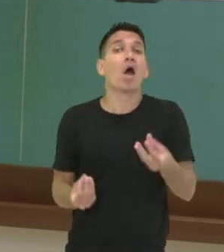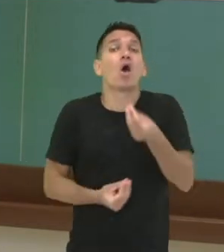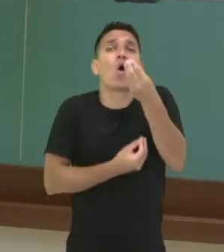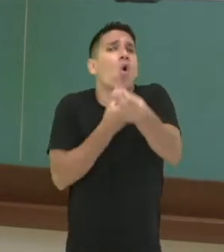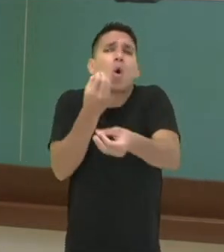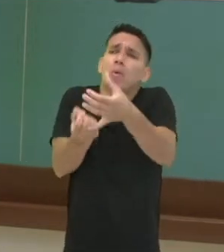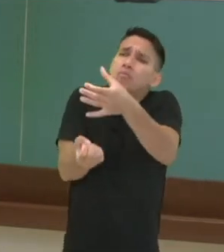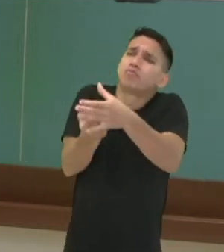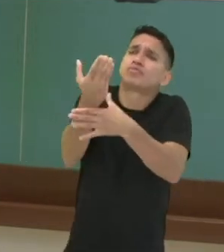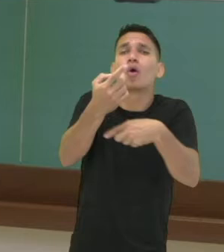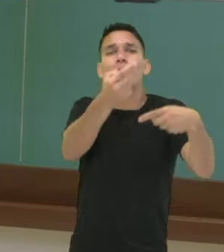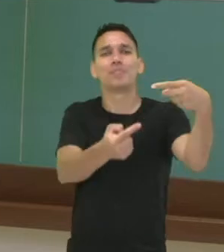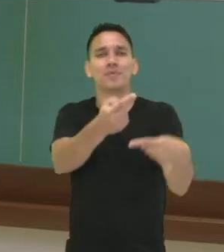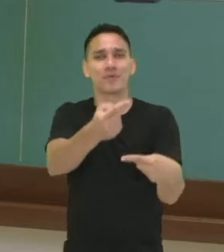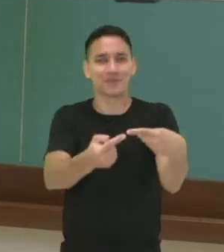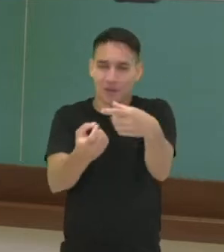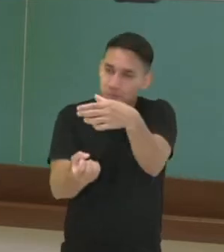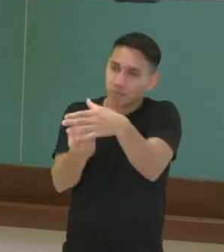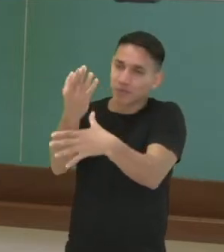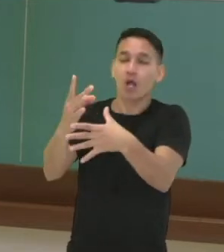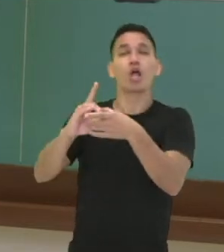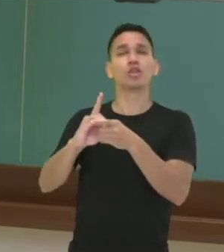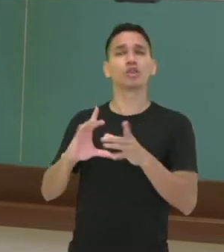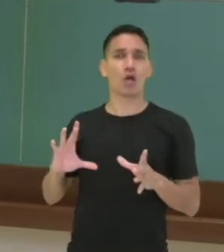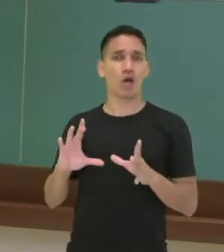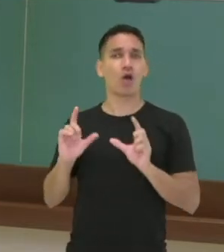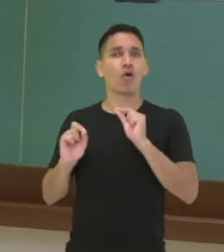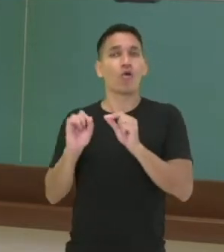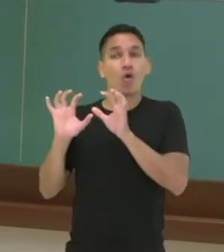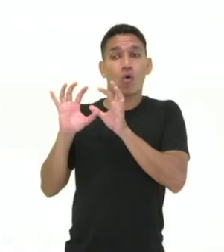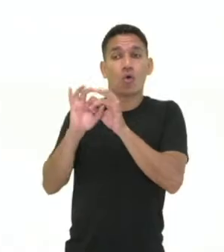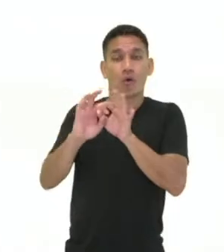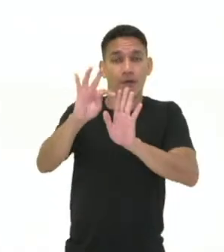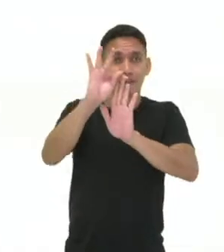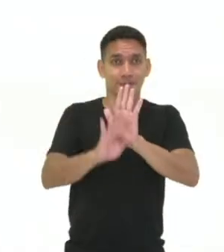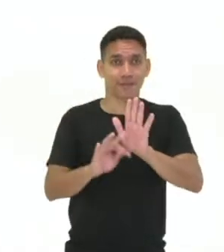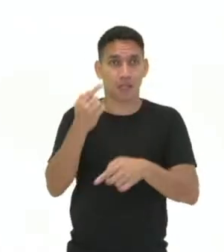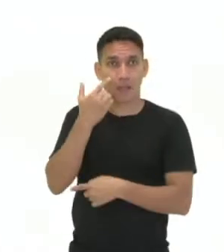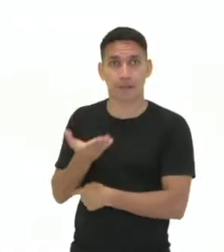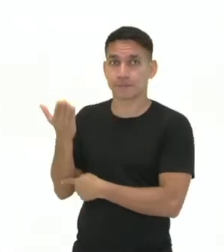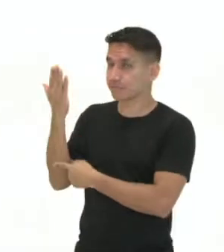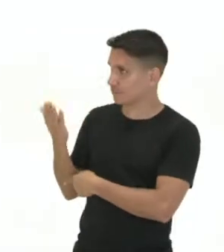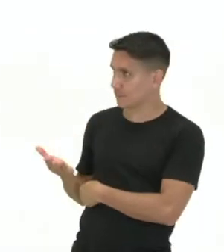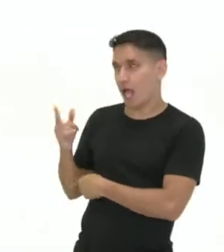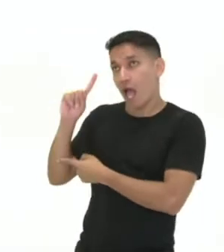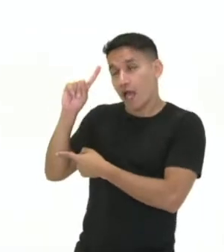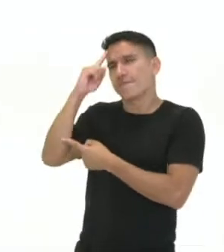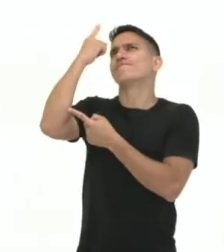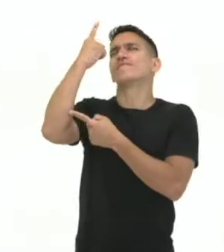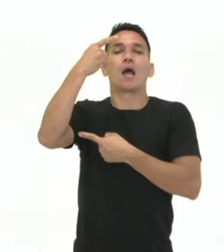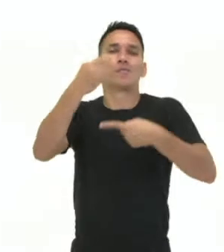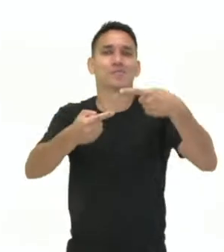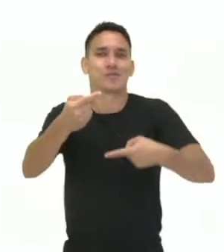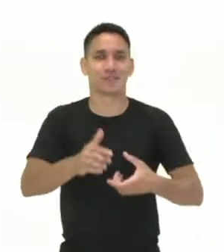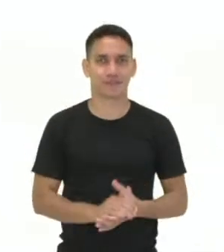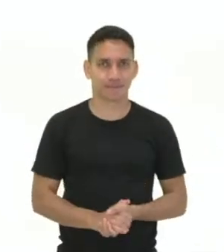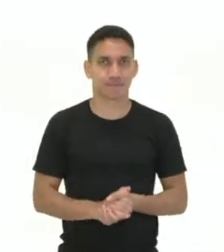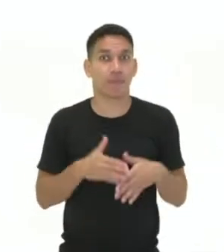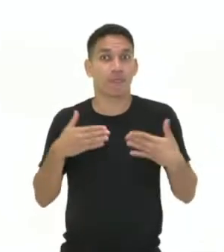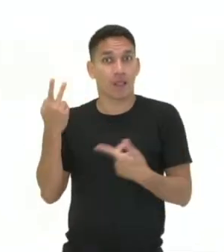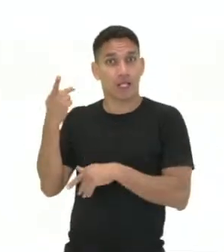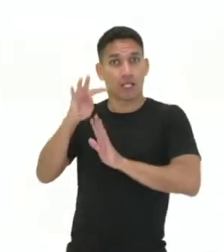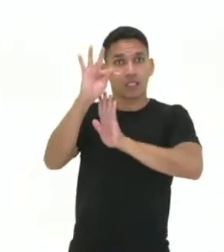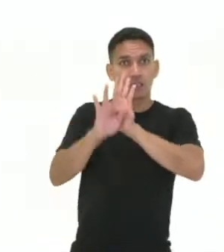da política, o surgimento da democracia, num texto chamado A Invenção da Política. Então, em seu